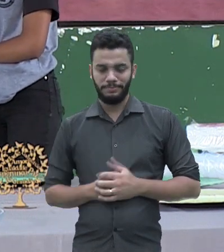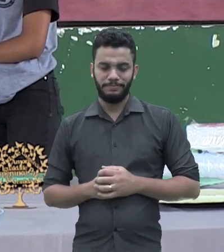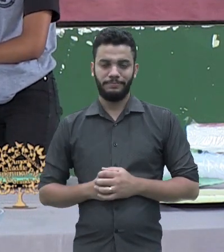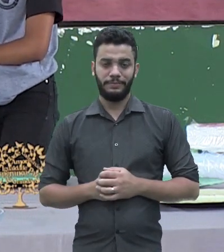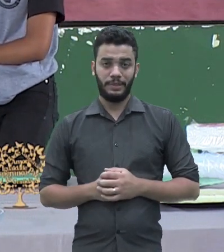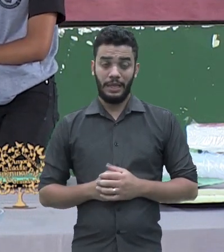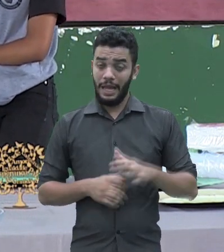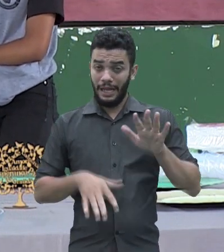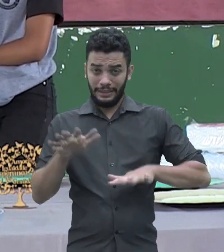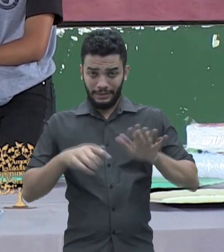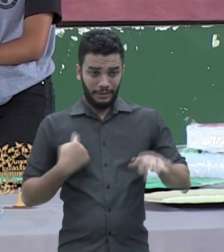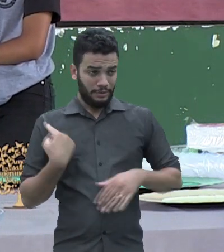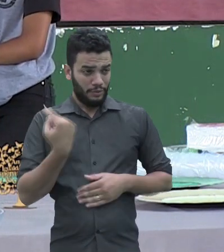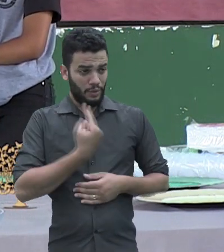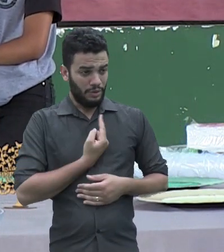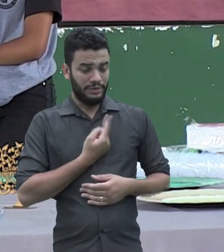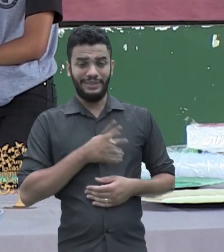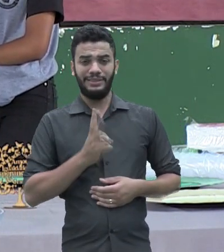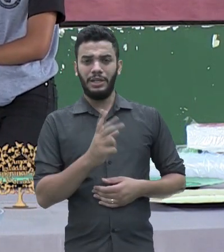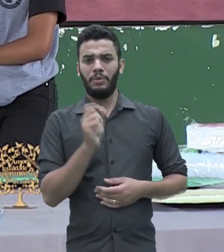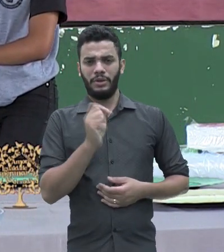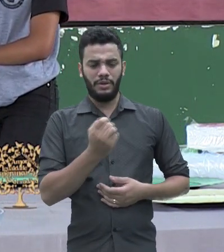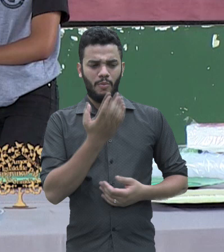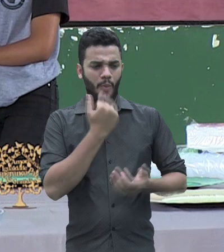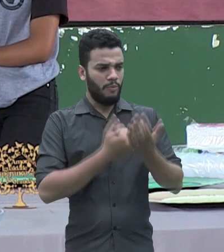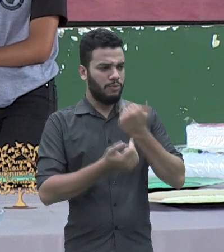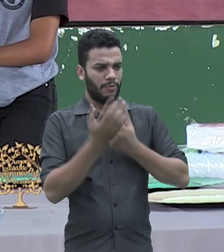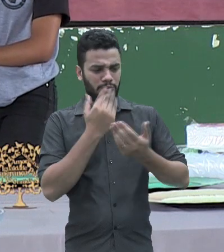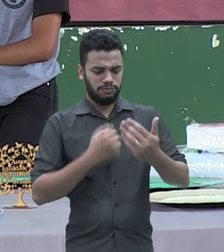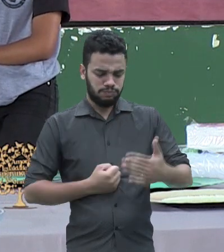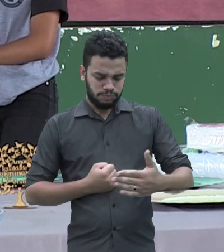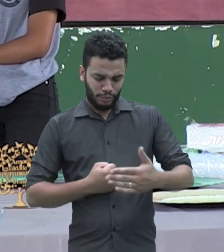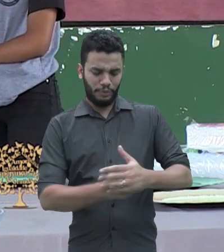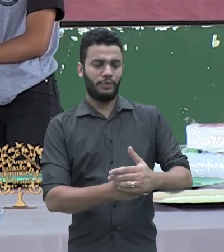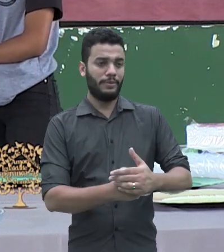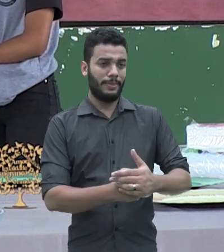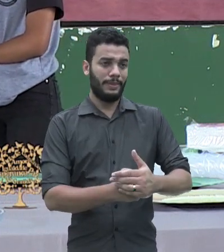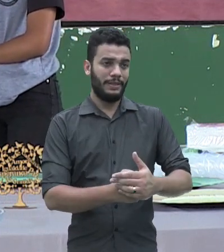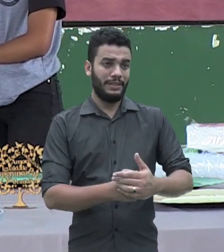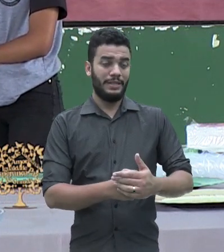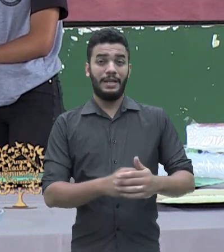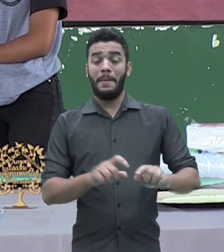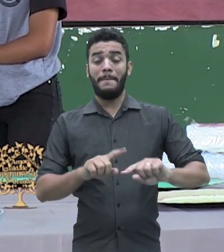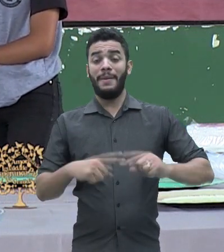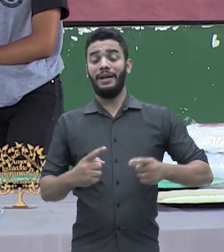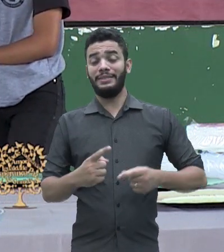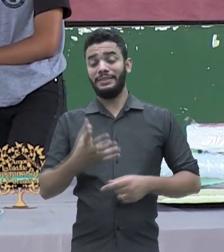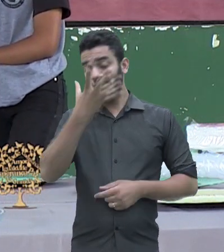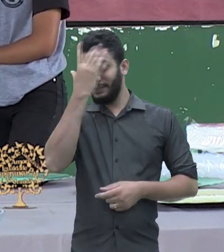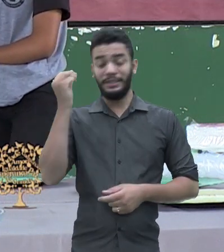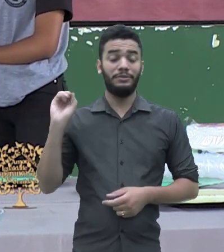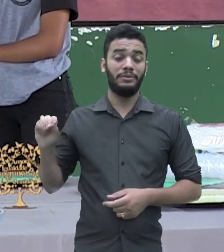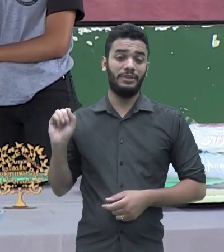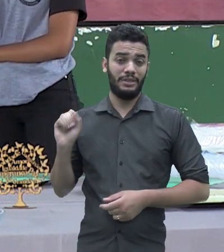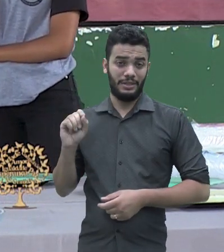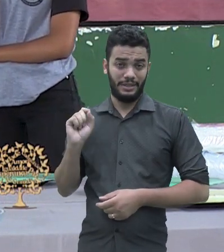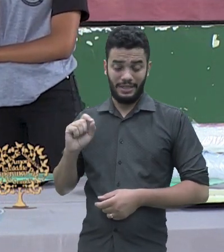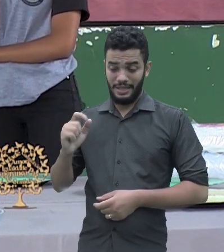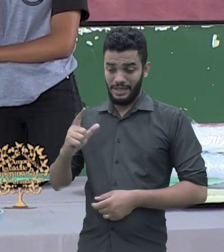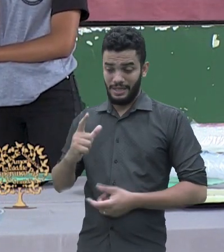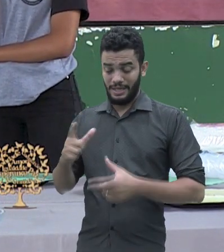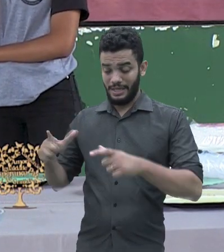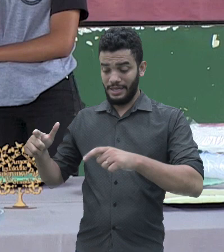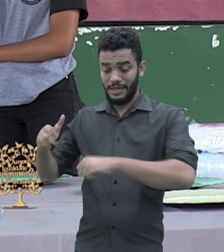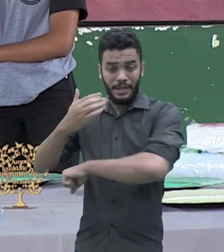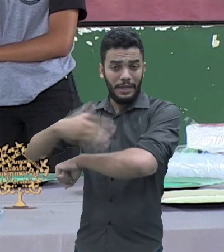fartura. E esquece, tem pessoas que não têm nada. Então, assim, se você tem lá um arroz, se você tem lá um bife de